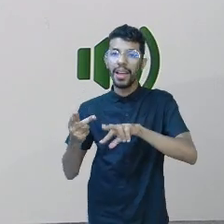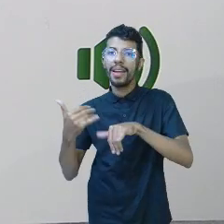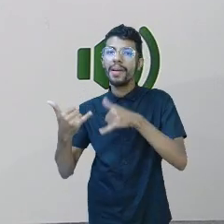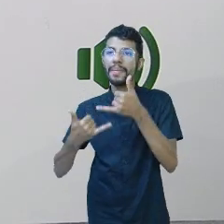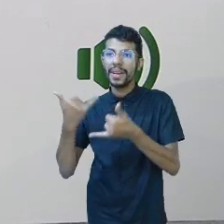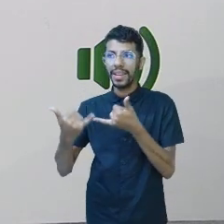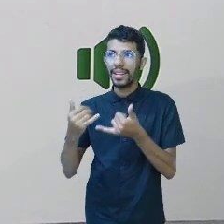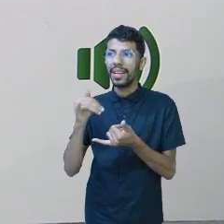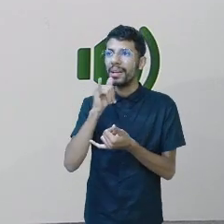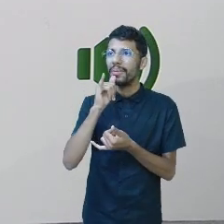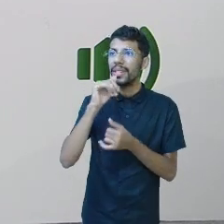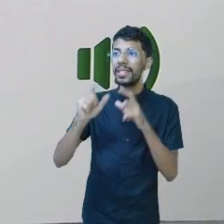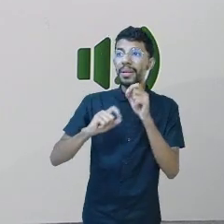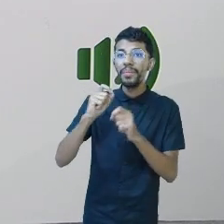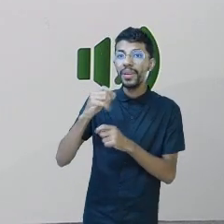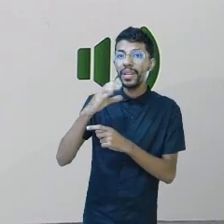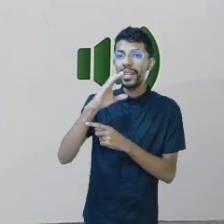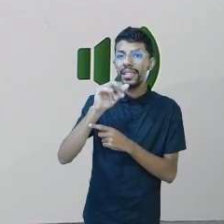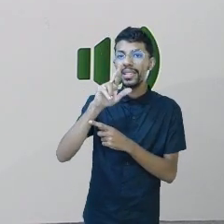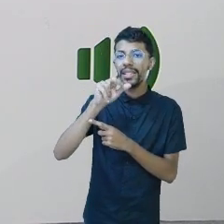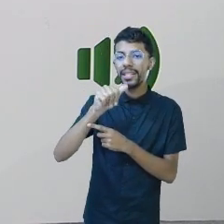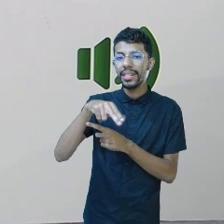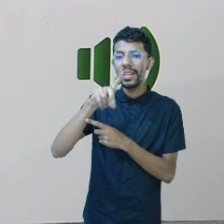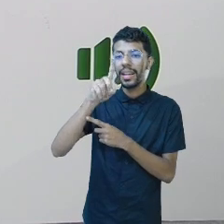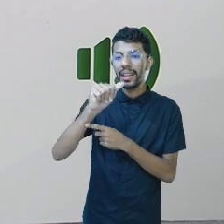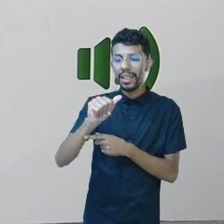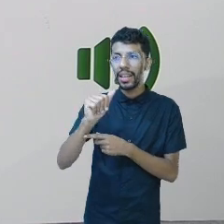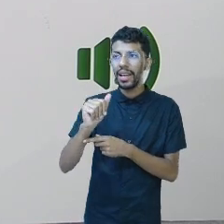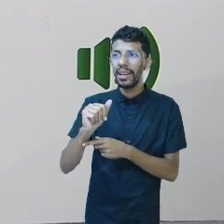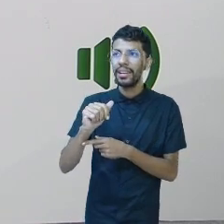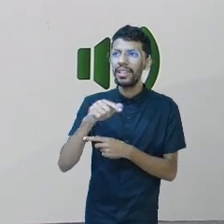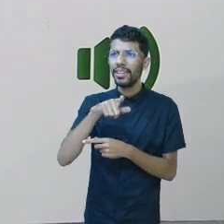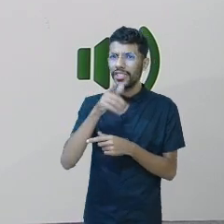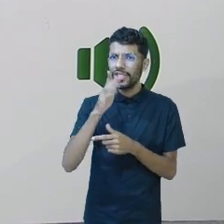ciranda, cirandinha. Quem já brincou de ciranda, cirandinha em casa?